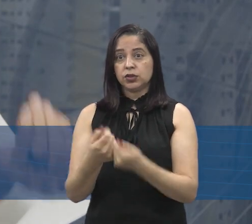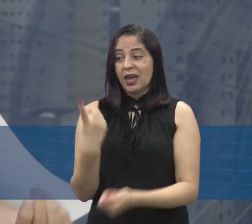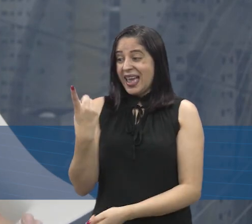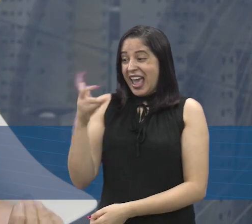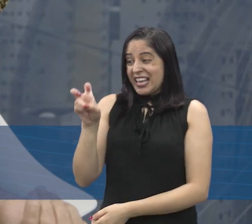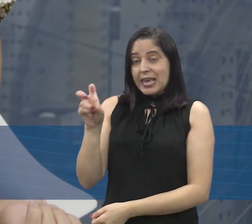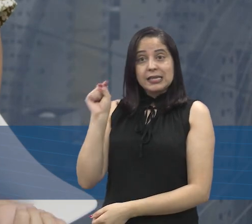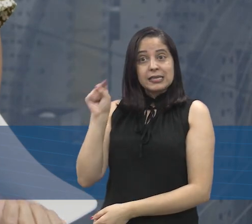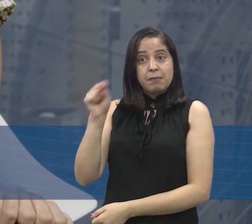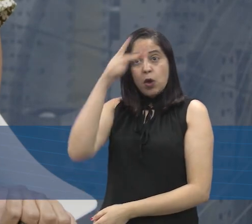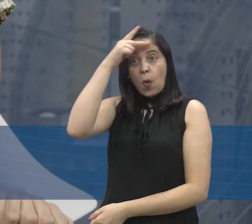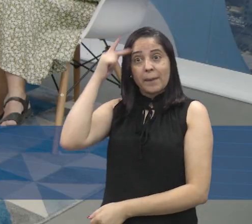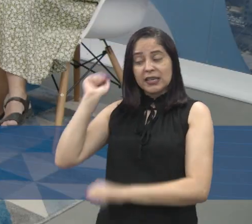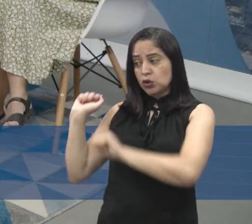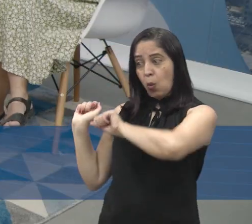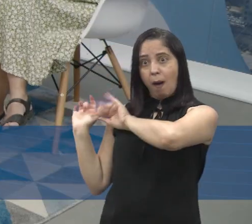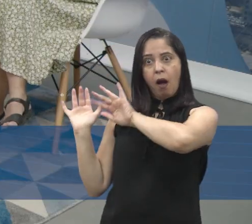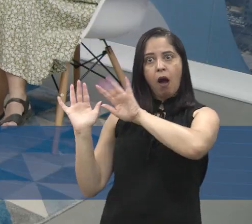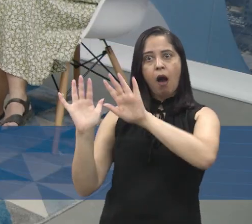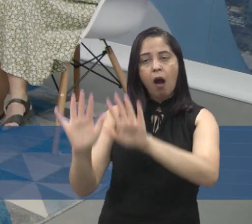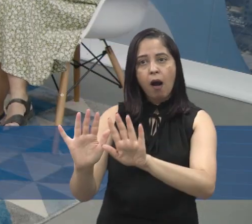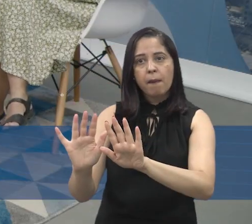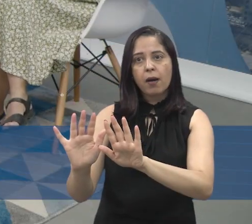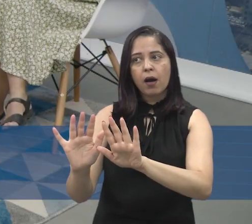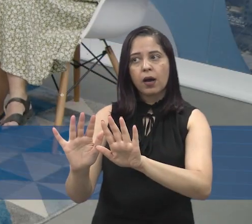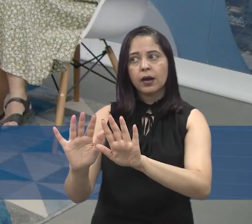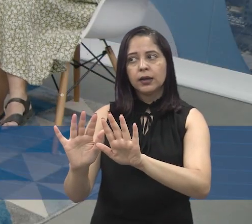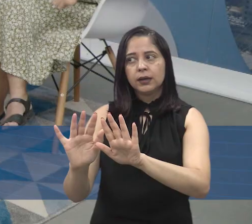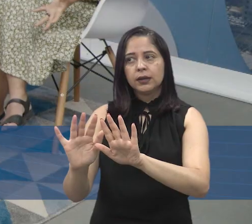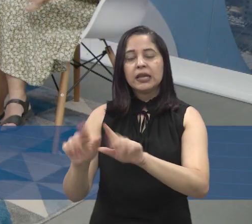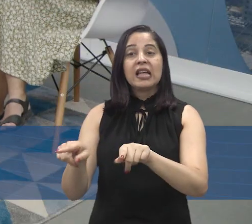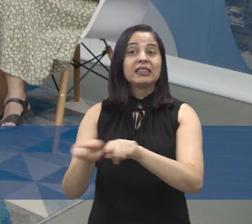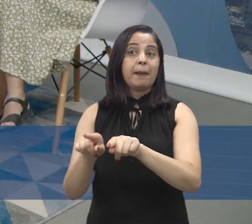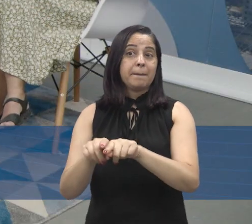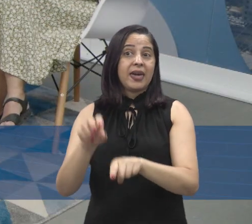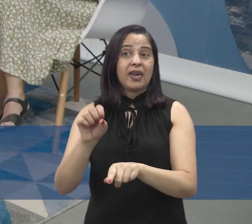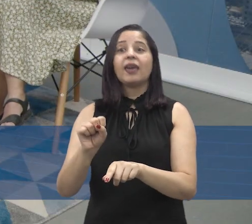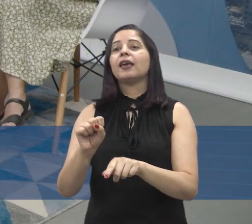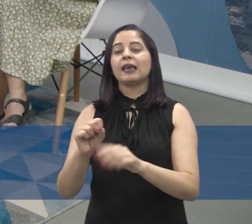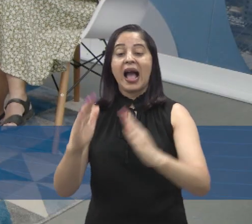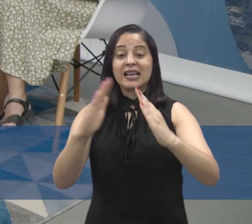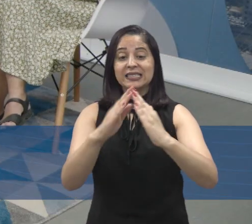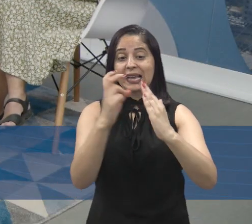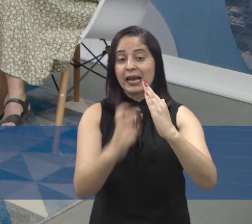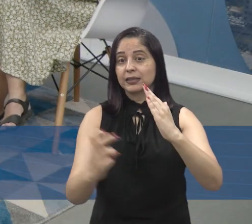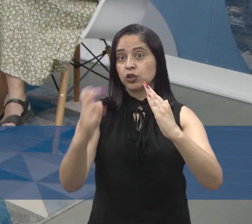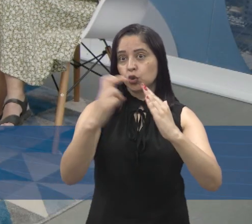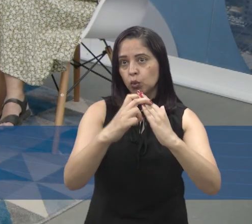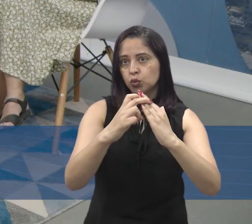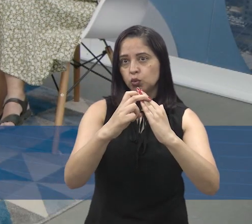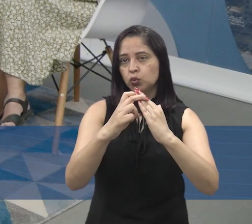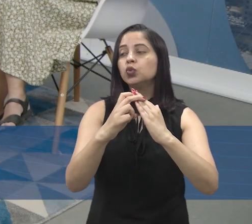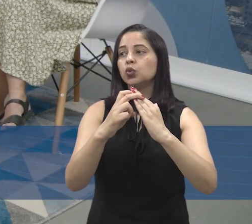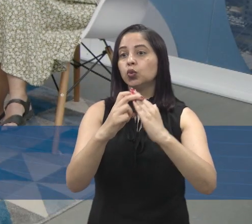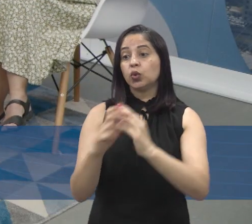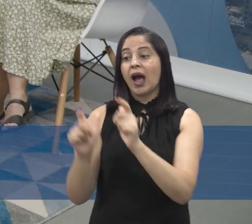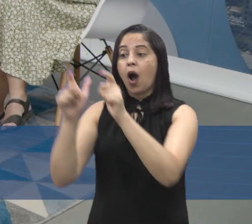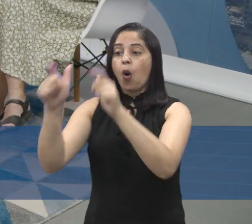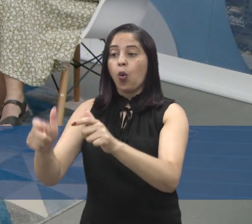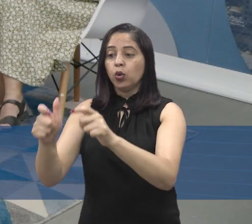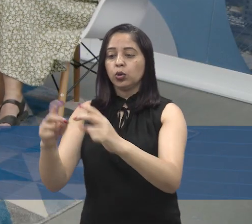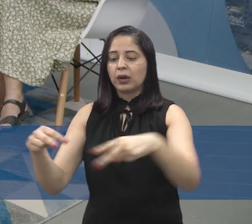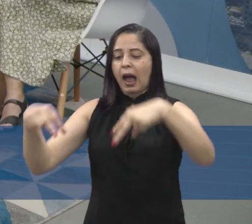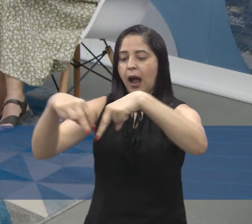mil pessoas ao dia num evento como esse. Então, os slams, as casas de cultura, os pontos, a Fundação